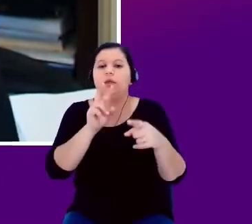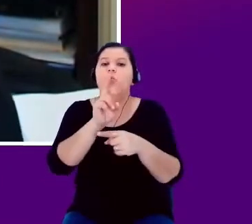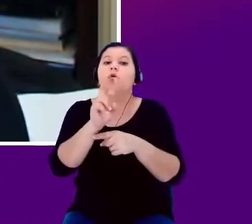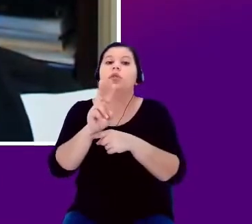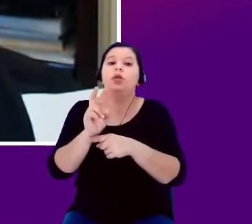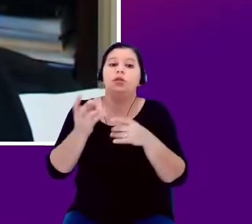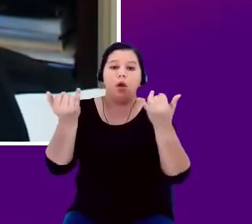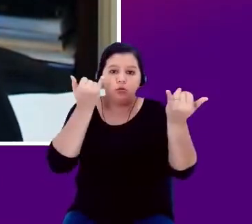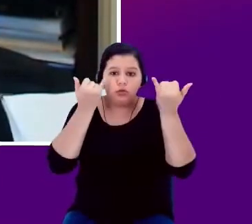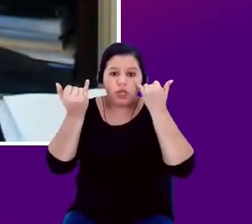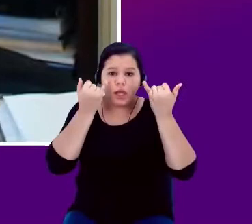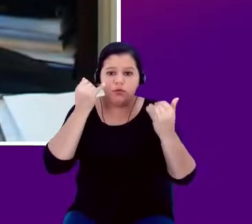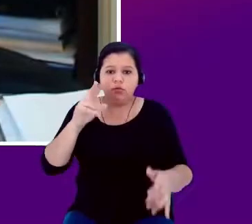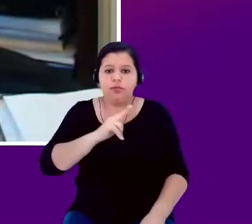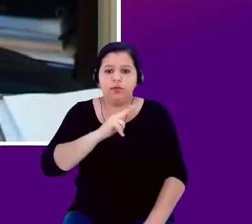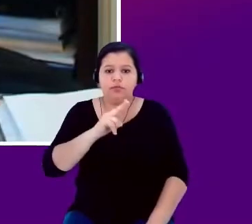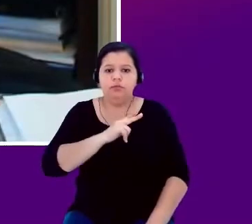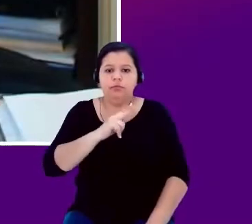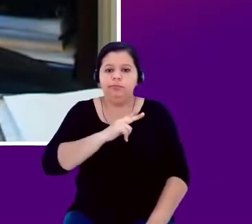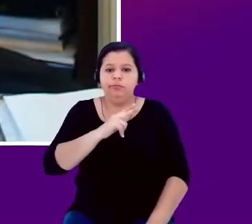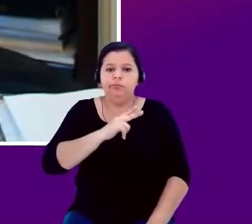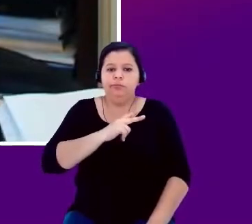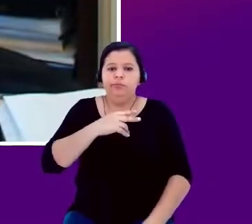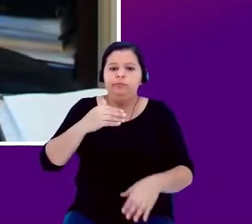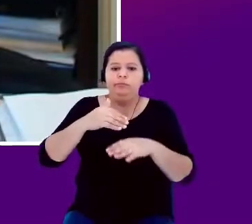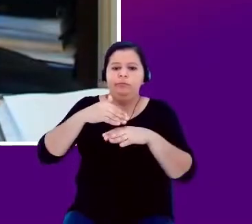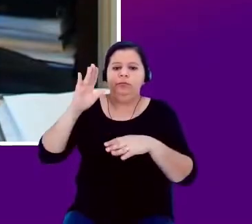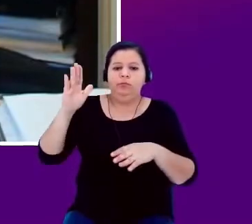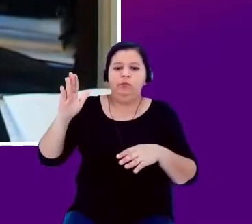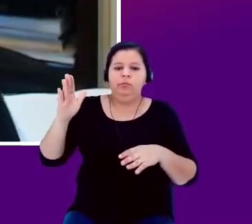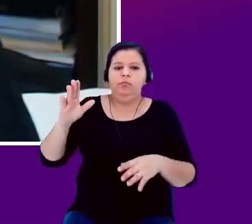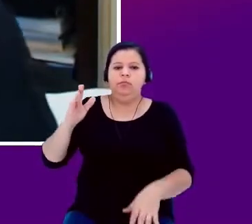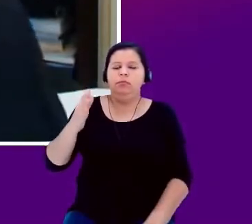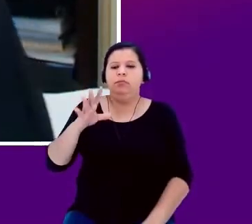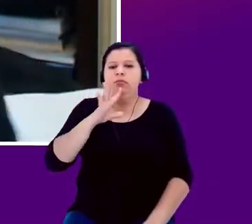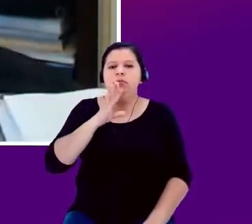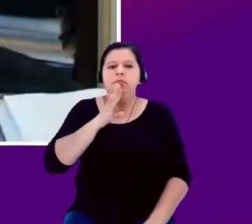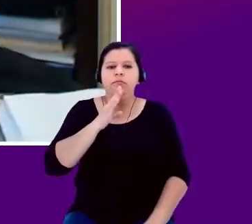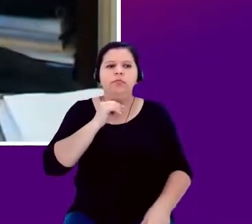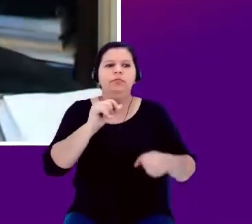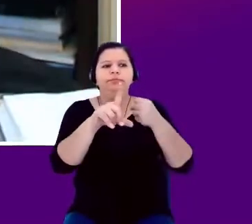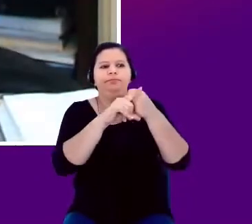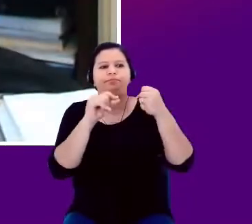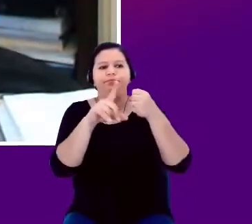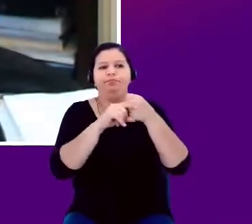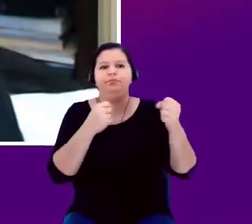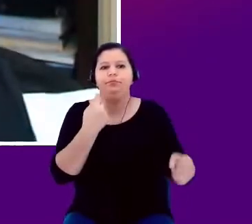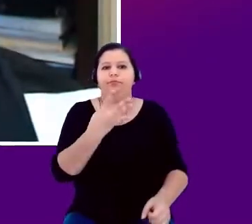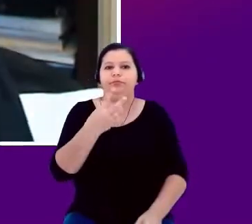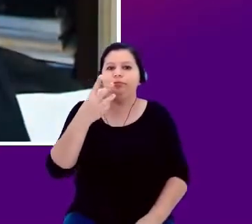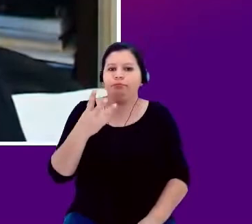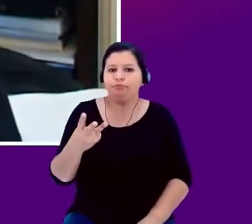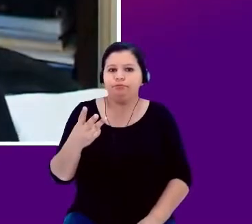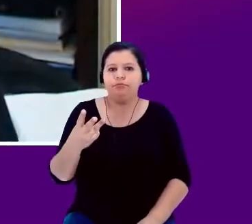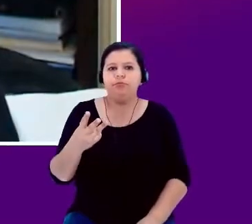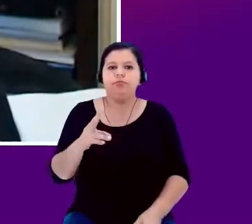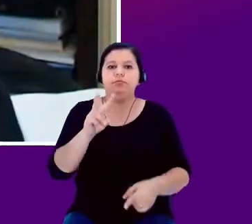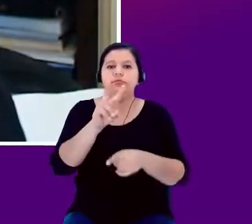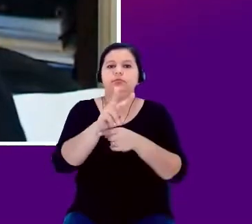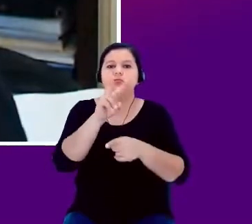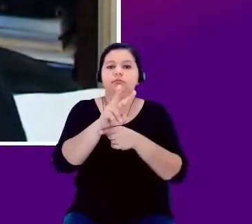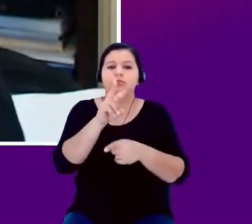dados pessoais. O mais conhecido deles é o artigo 43 do CDC, que cuida